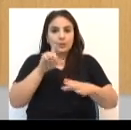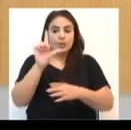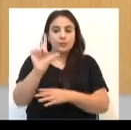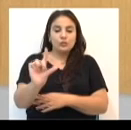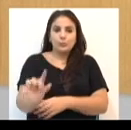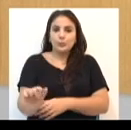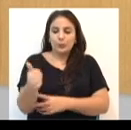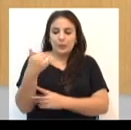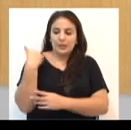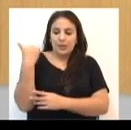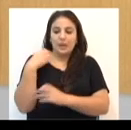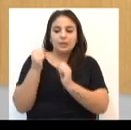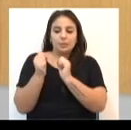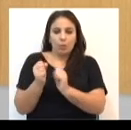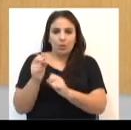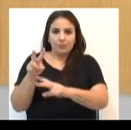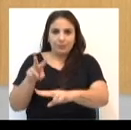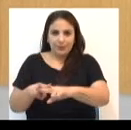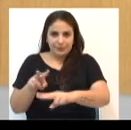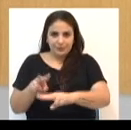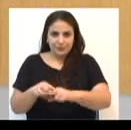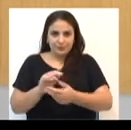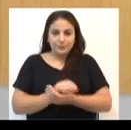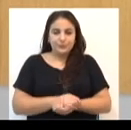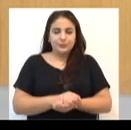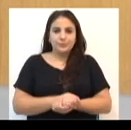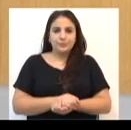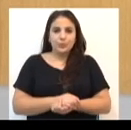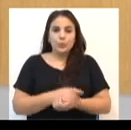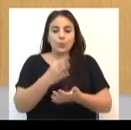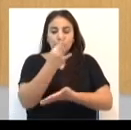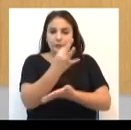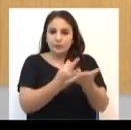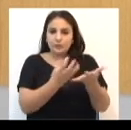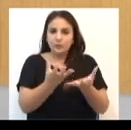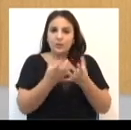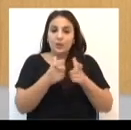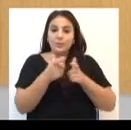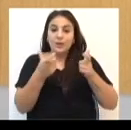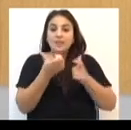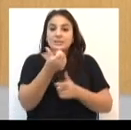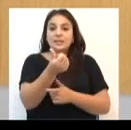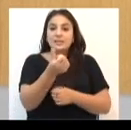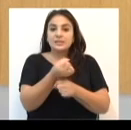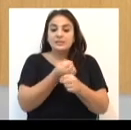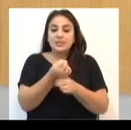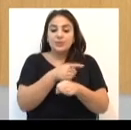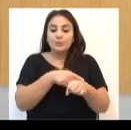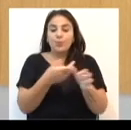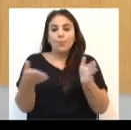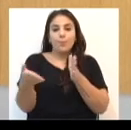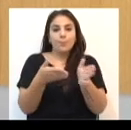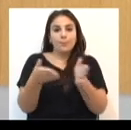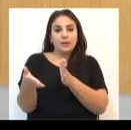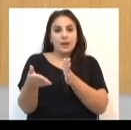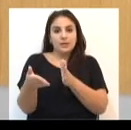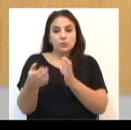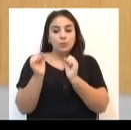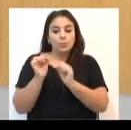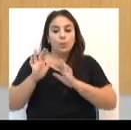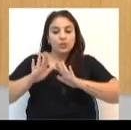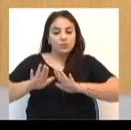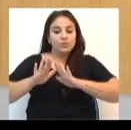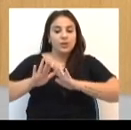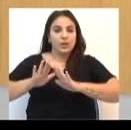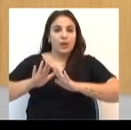para a redução da maioridade penal. O texto quer ampliar em 6 anos o prazo máximo de